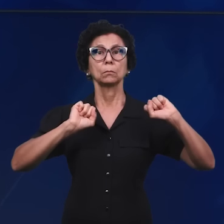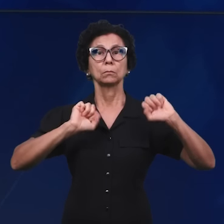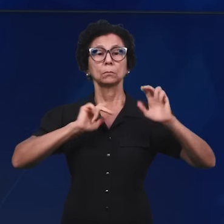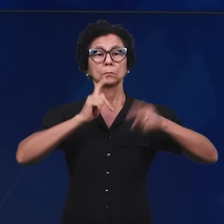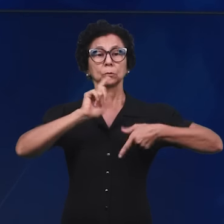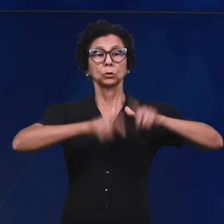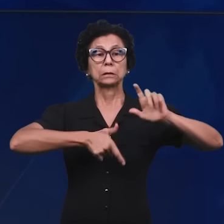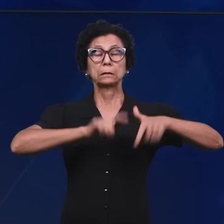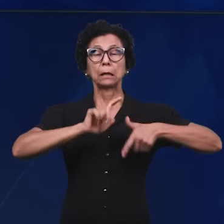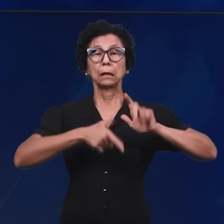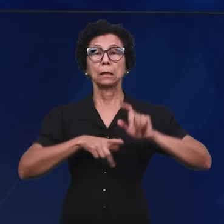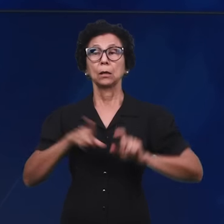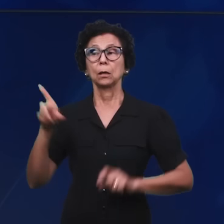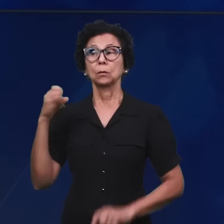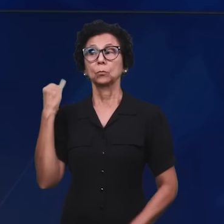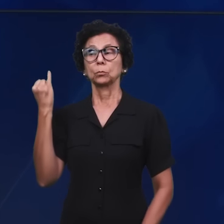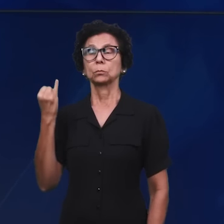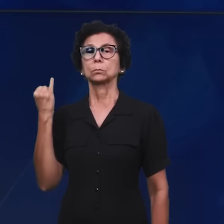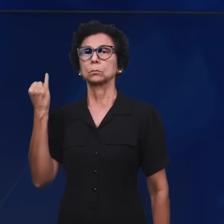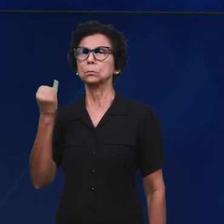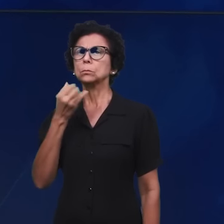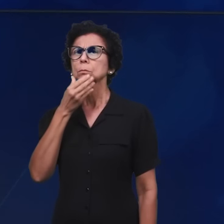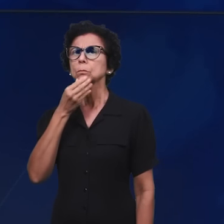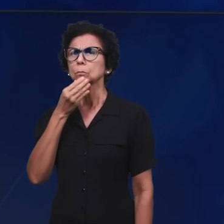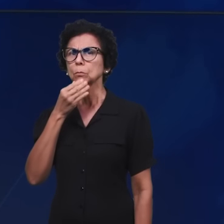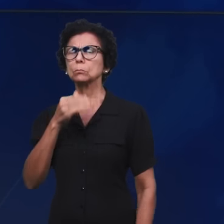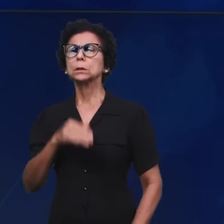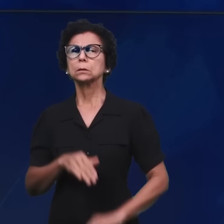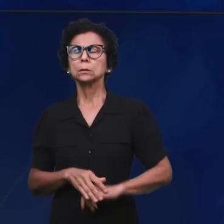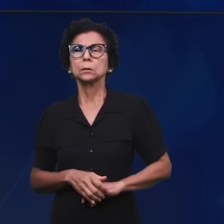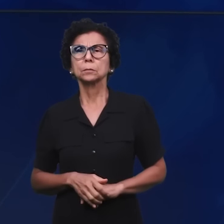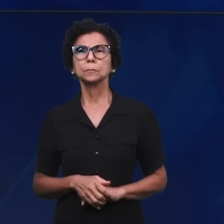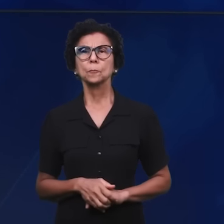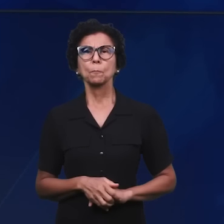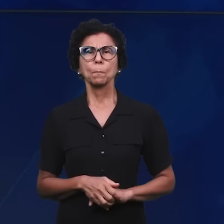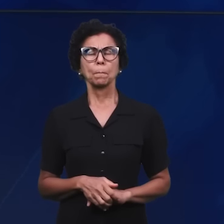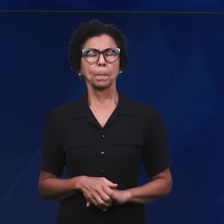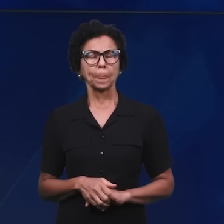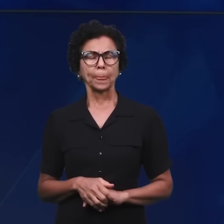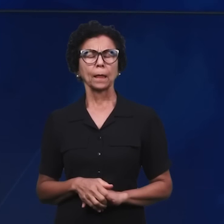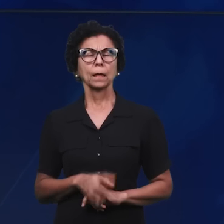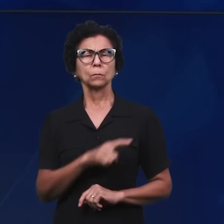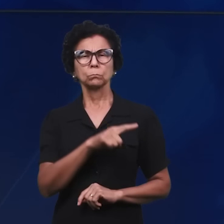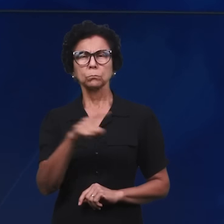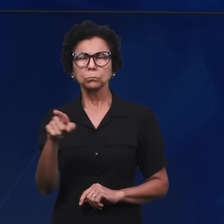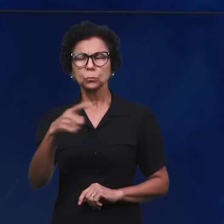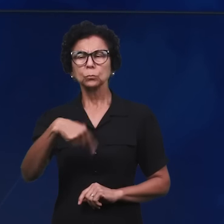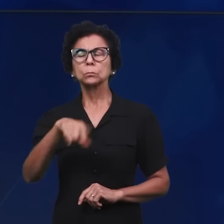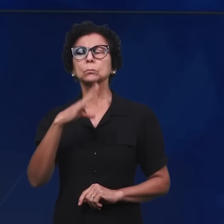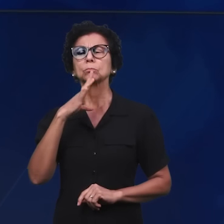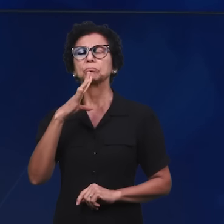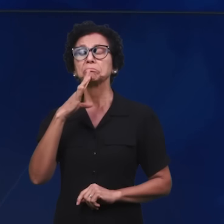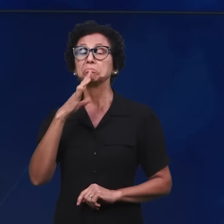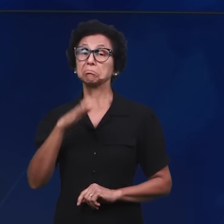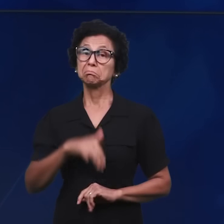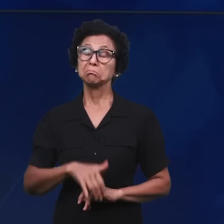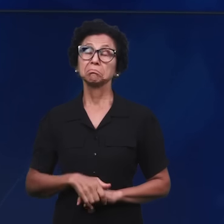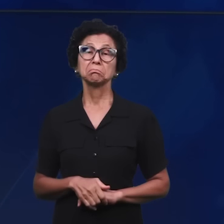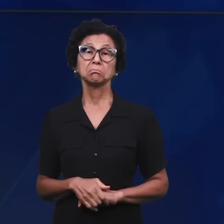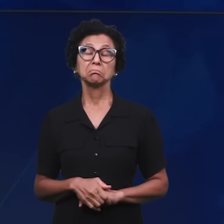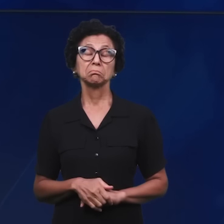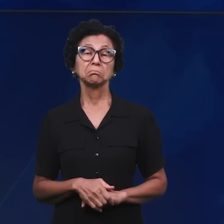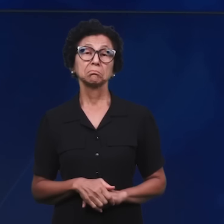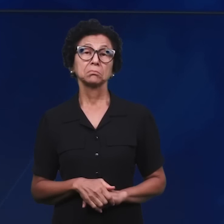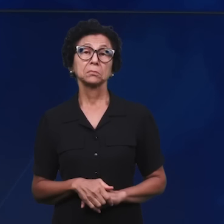homem importante, era uma pessoa de destaque no meio do seu povo. E não só ele,